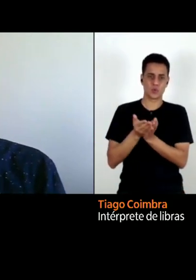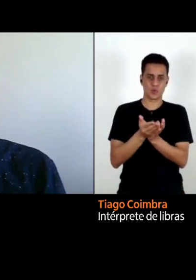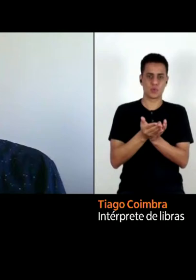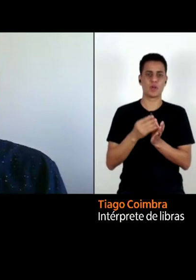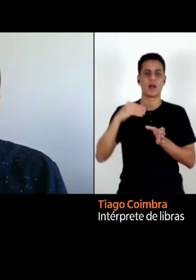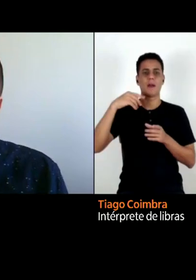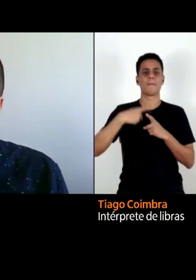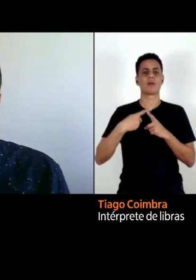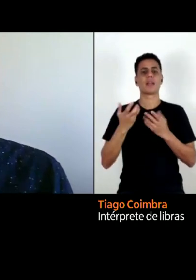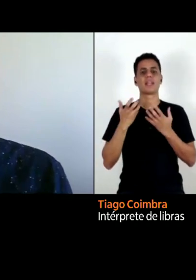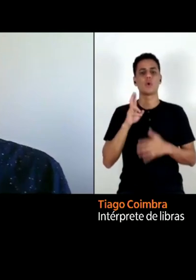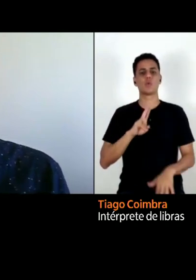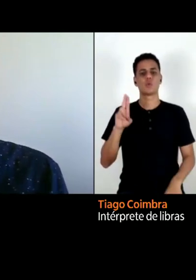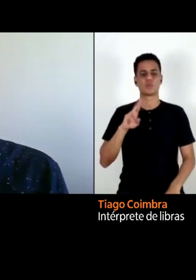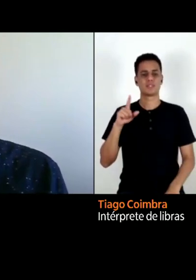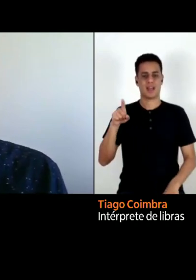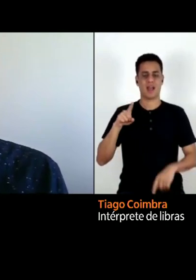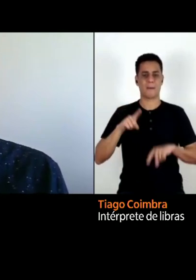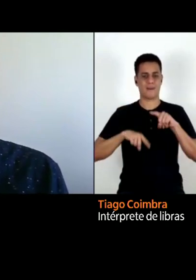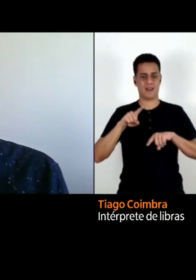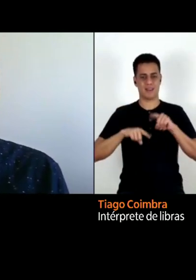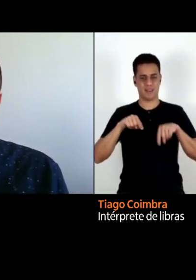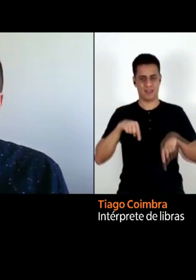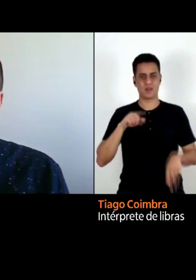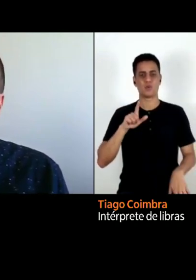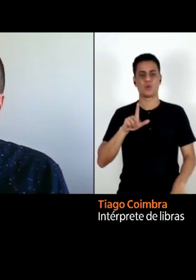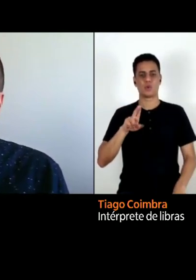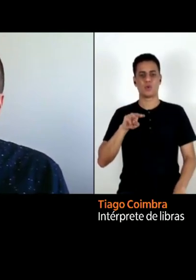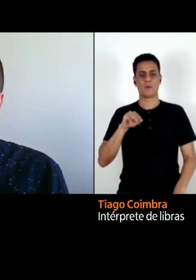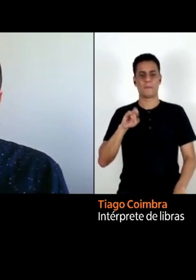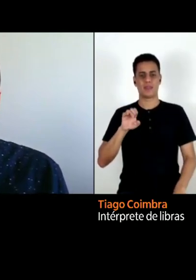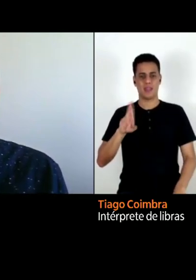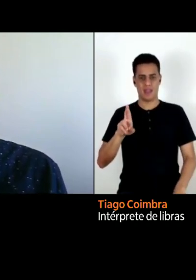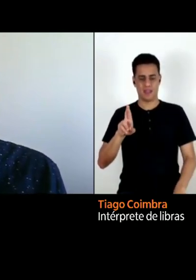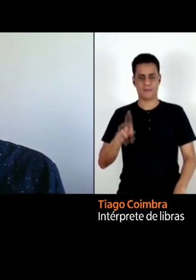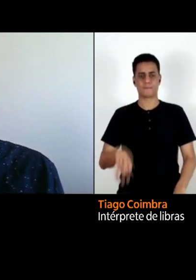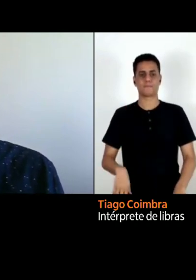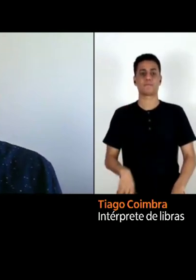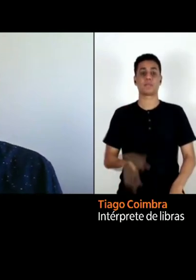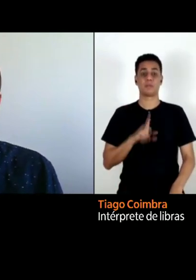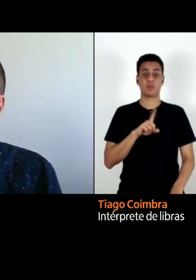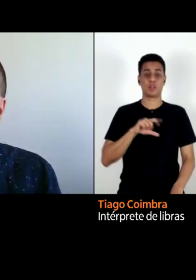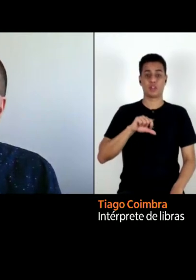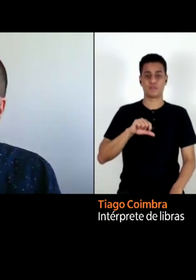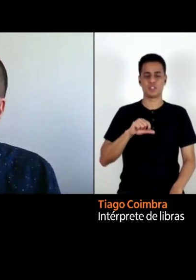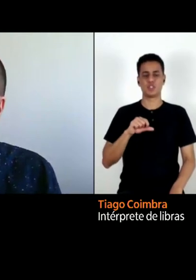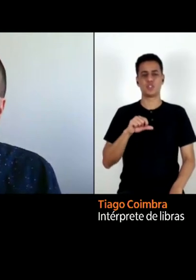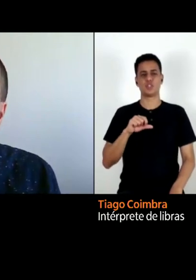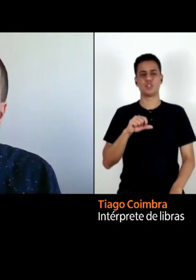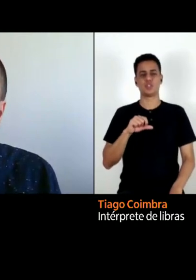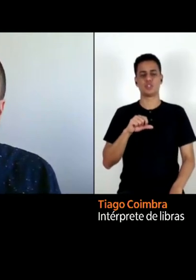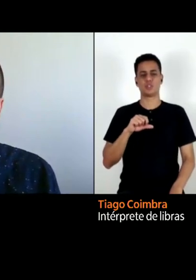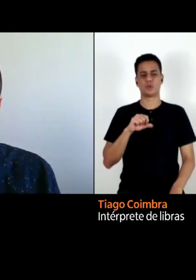Janeiro, esse filme, ou essa filmagem, de 19 de junho de 1898, nunca foi exibido,